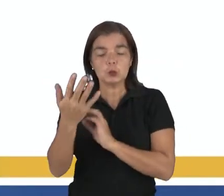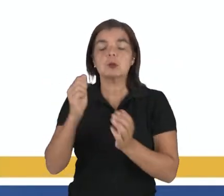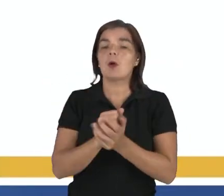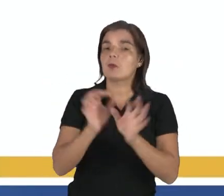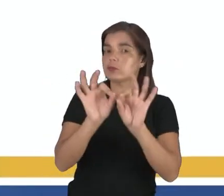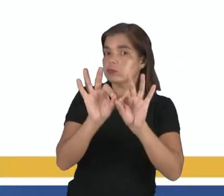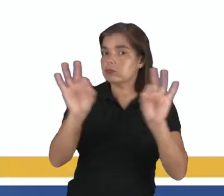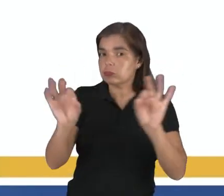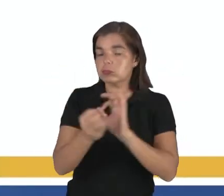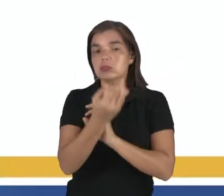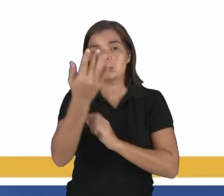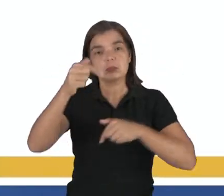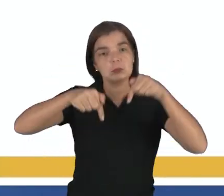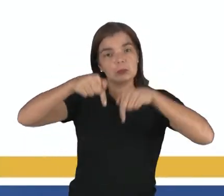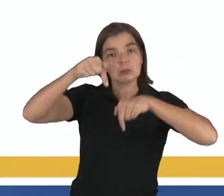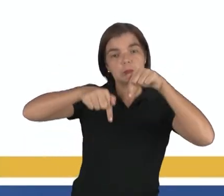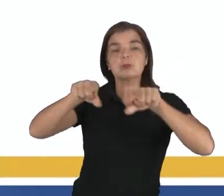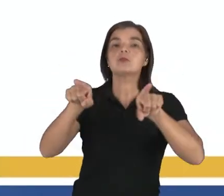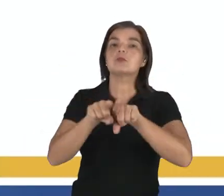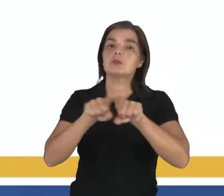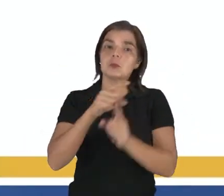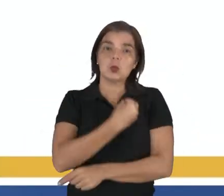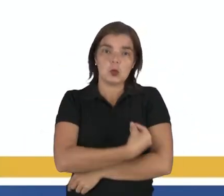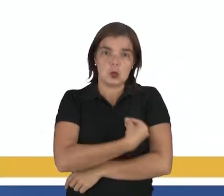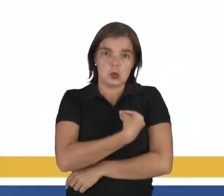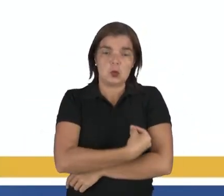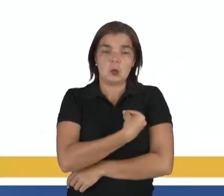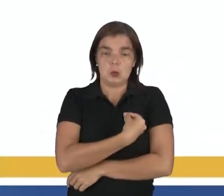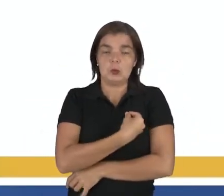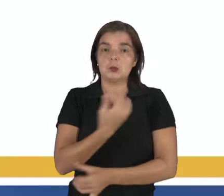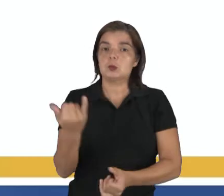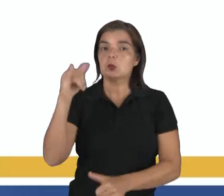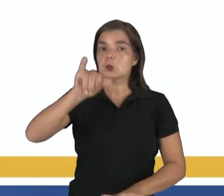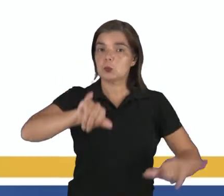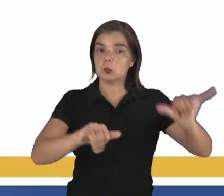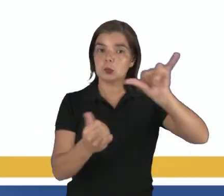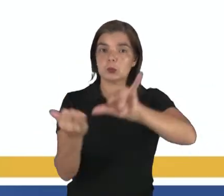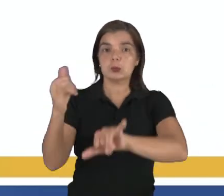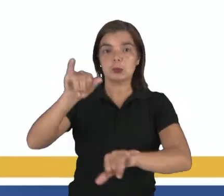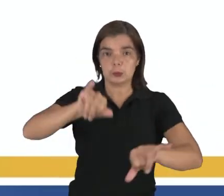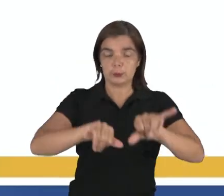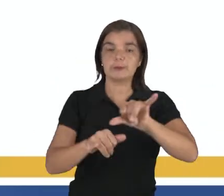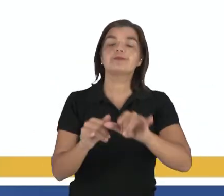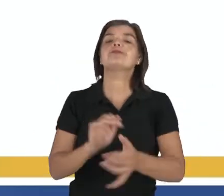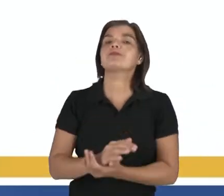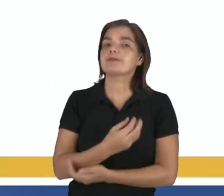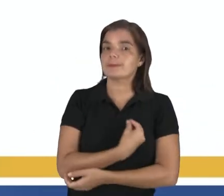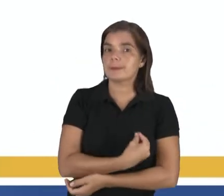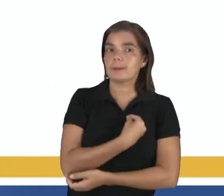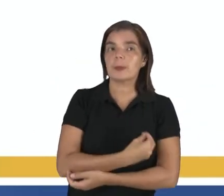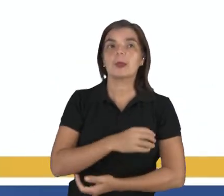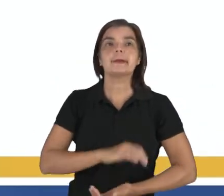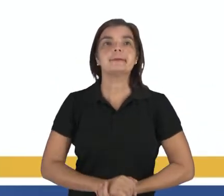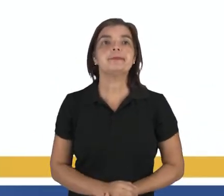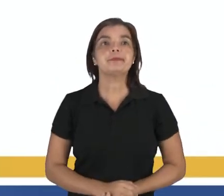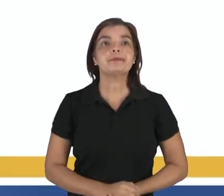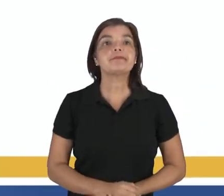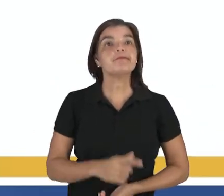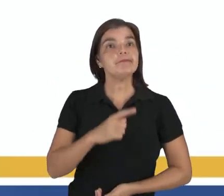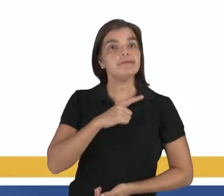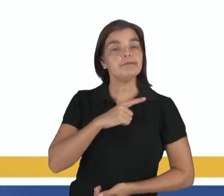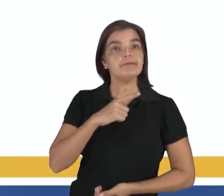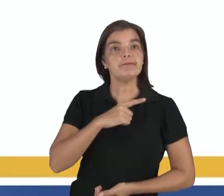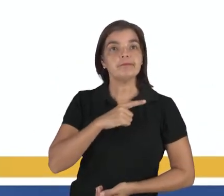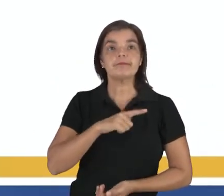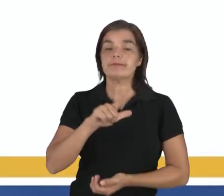a medida dos elementos químicos presentes numa reação, que participa de uma reação química, ok? E aí nós temos